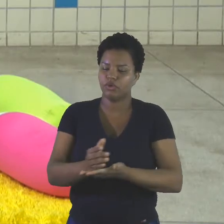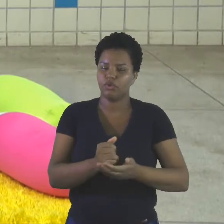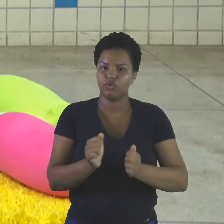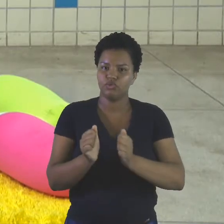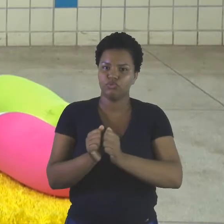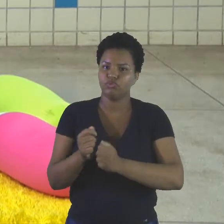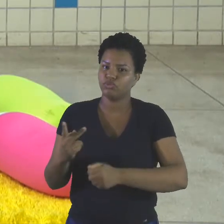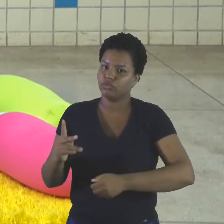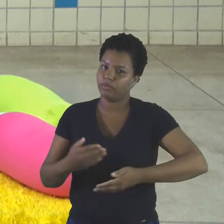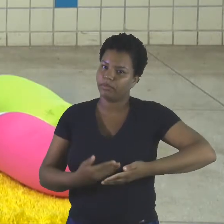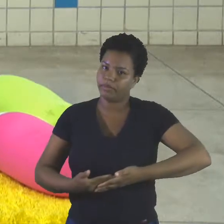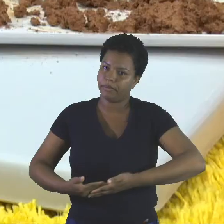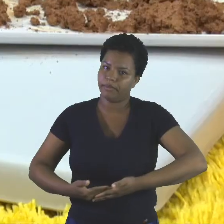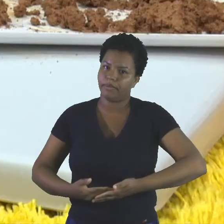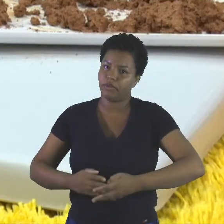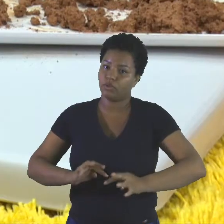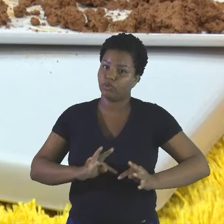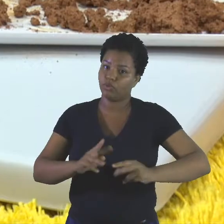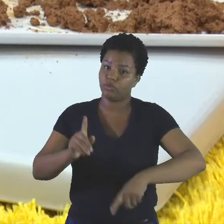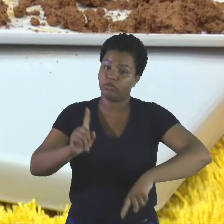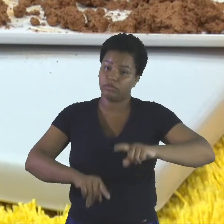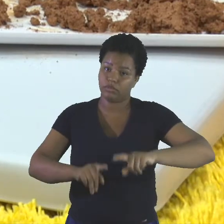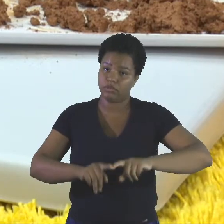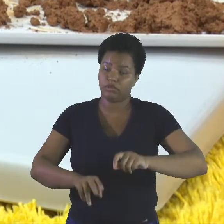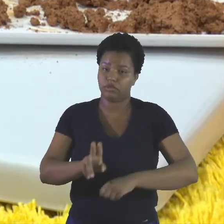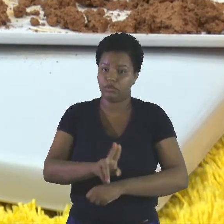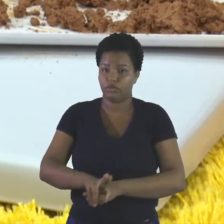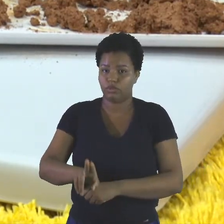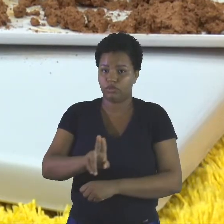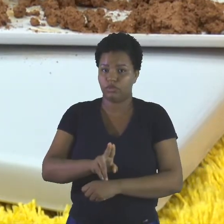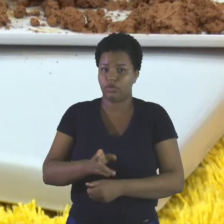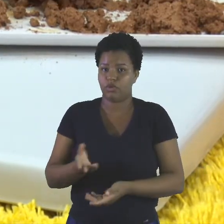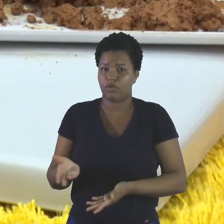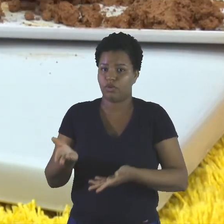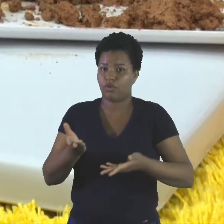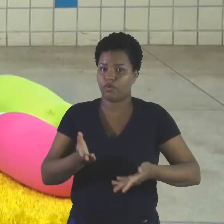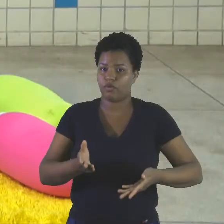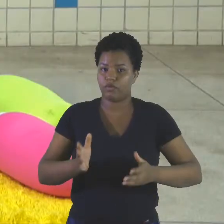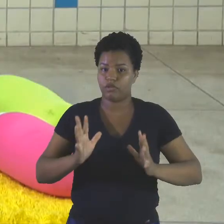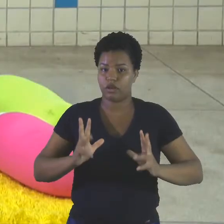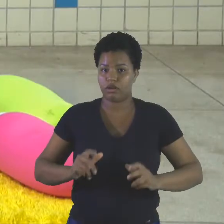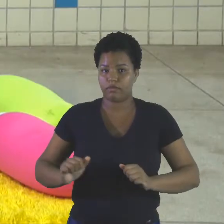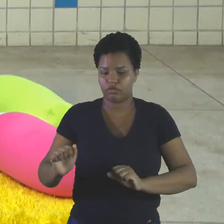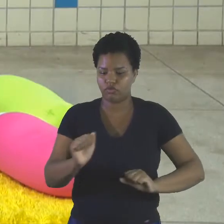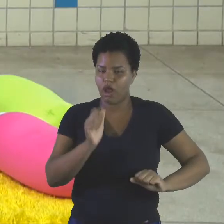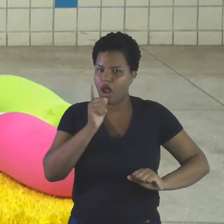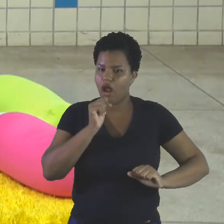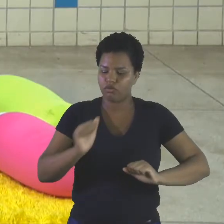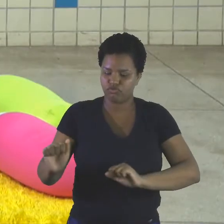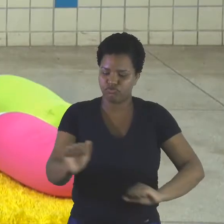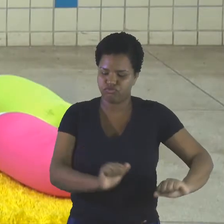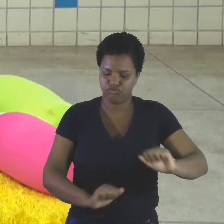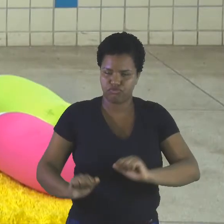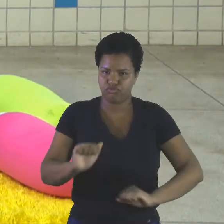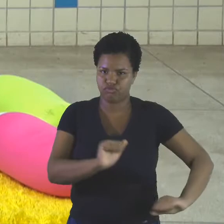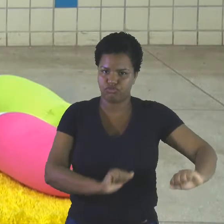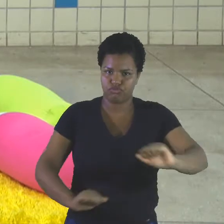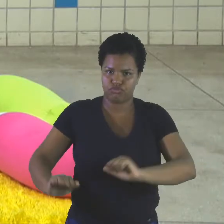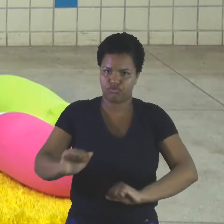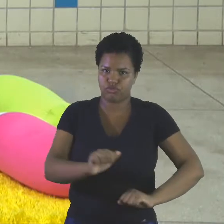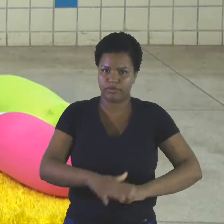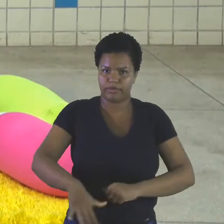com o bebê Todo o material que você utilizou com Veja lavar o espaço né que ficou sujo com a terra